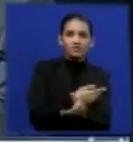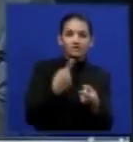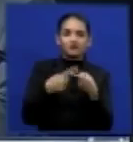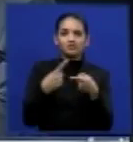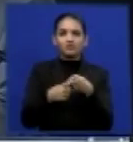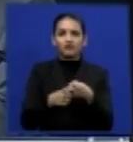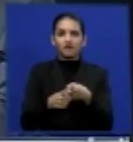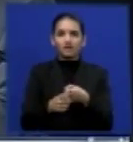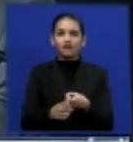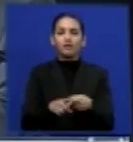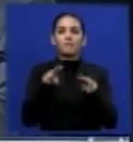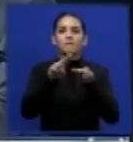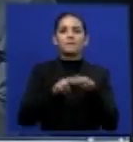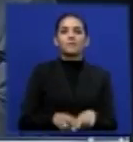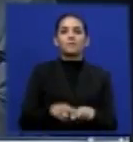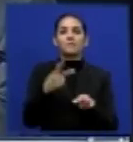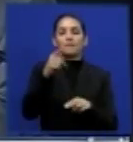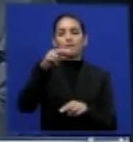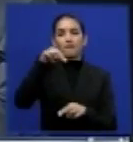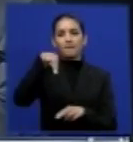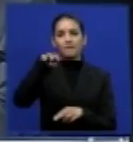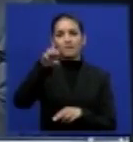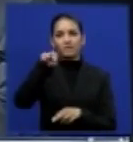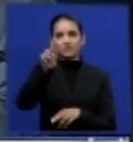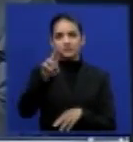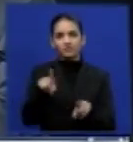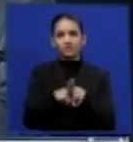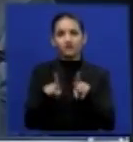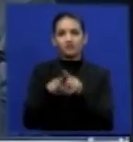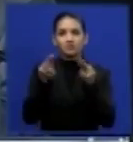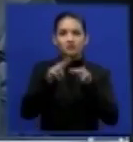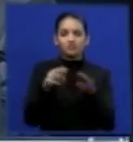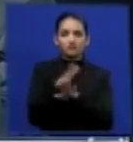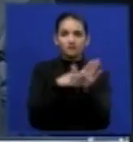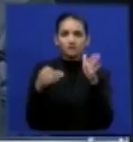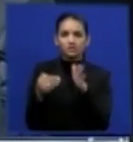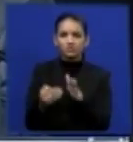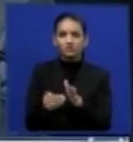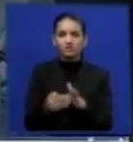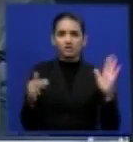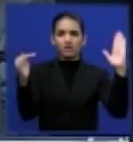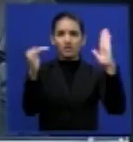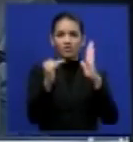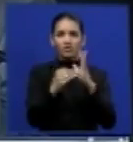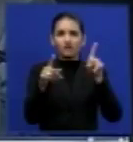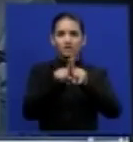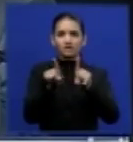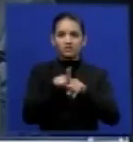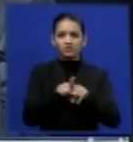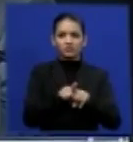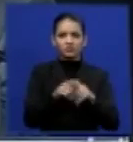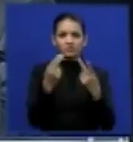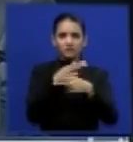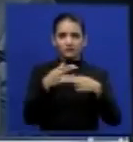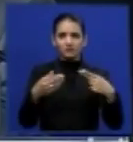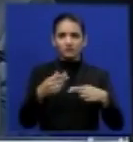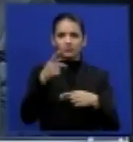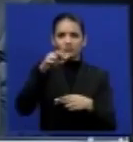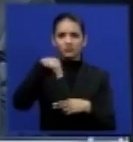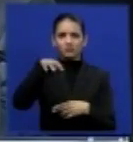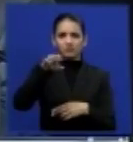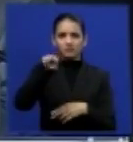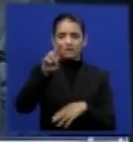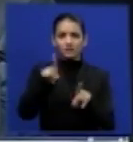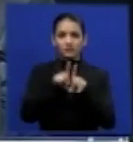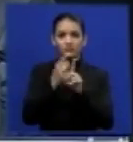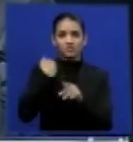resíduos de pneus no que tange aos riscos derivados da destinação final de resíduos de pneus o painel concluiu que os